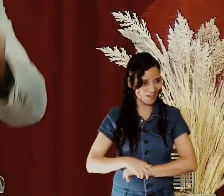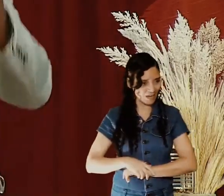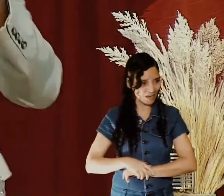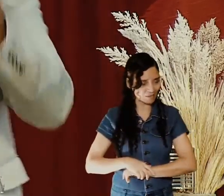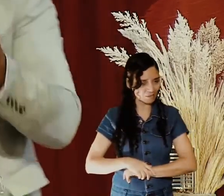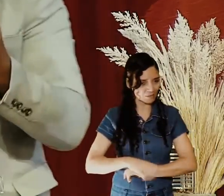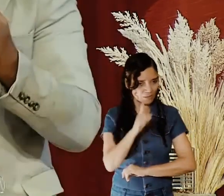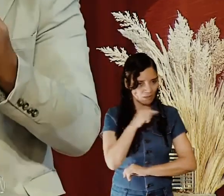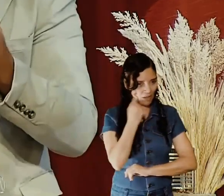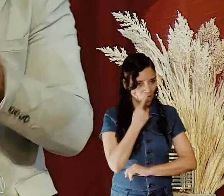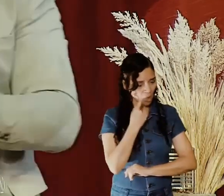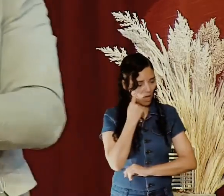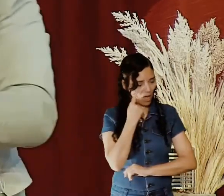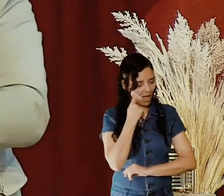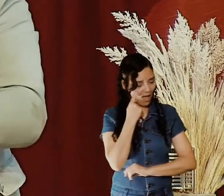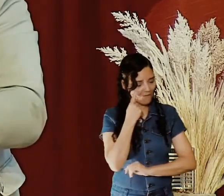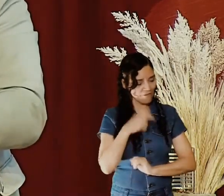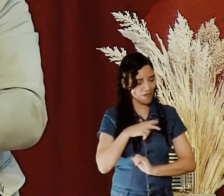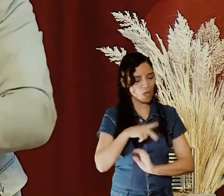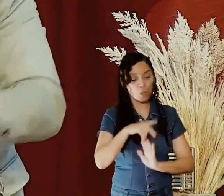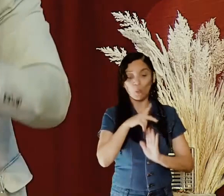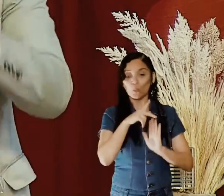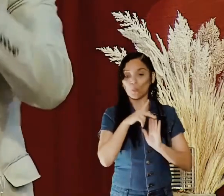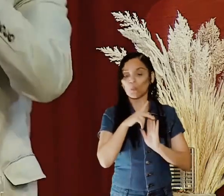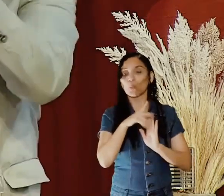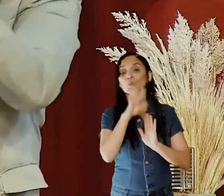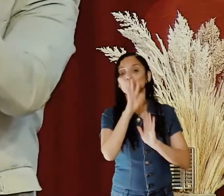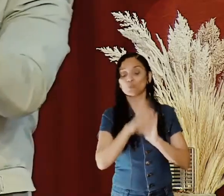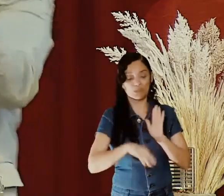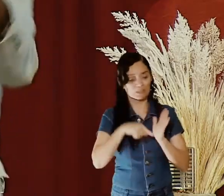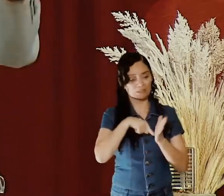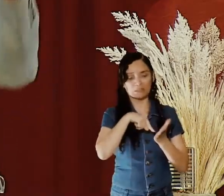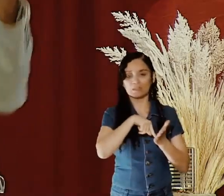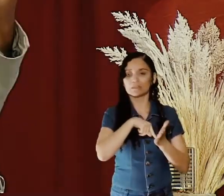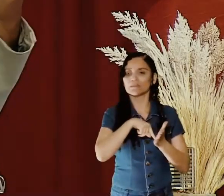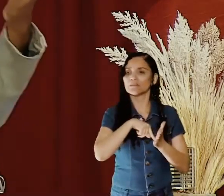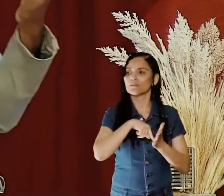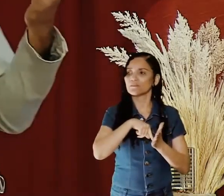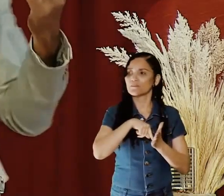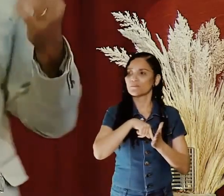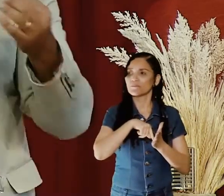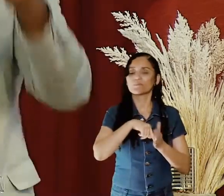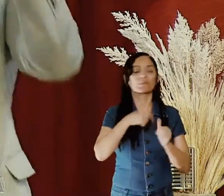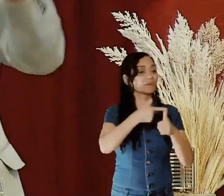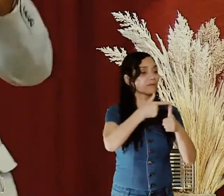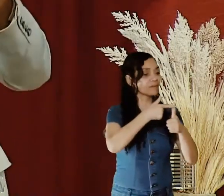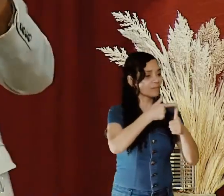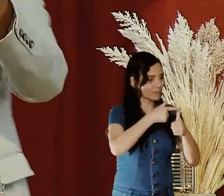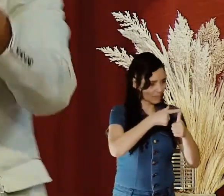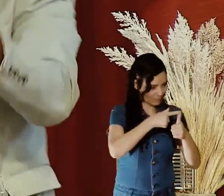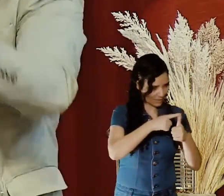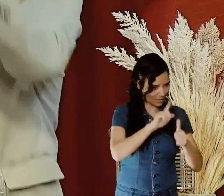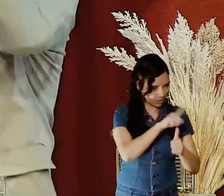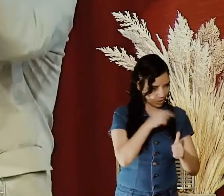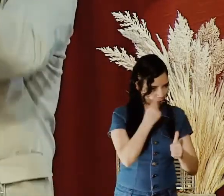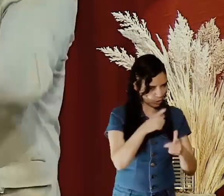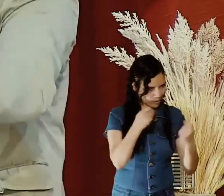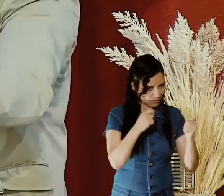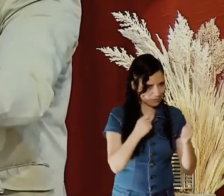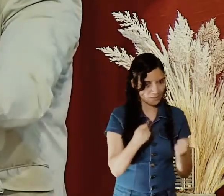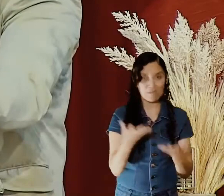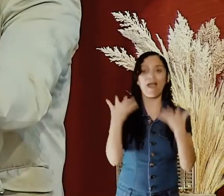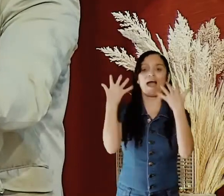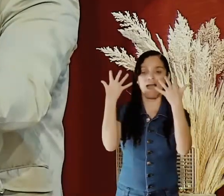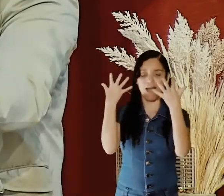E o que isso afeta a nossa vida? Primeiro, devemos receber a promessa e crer